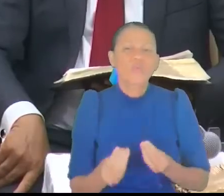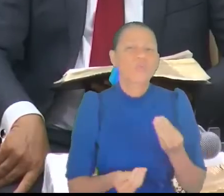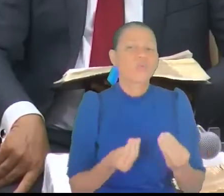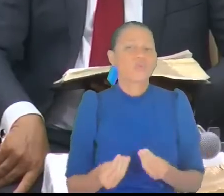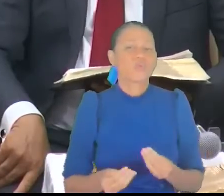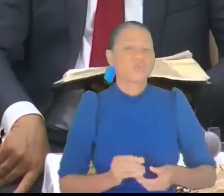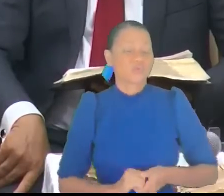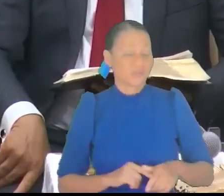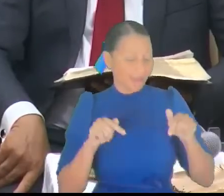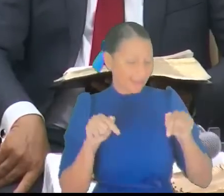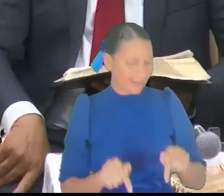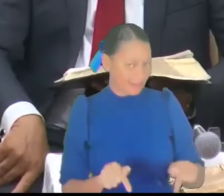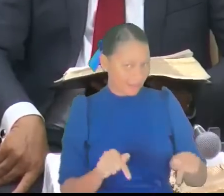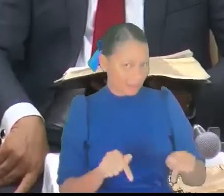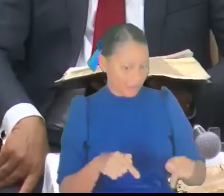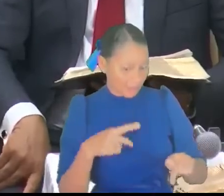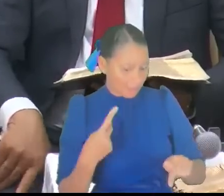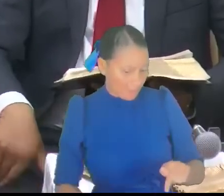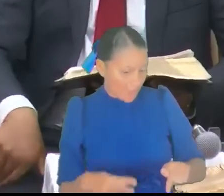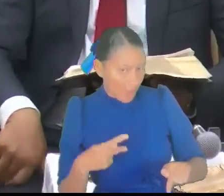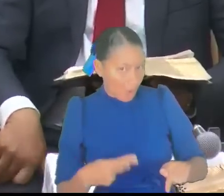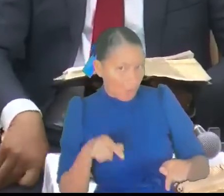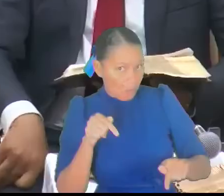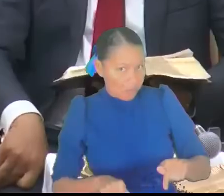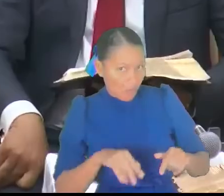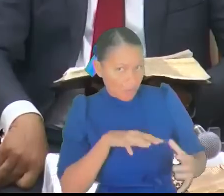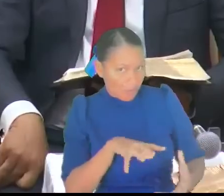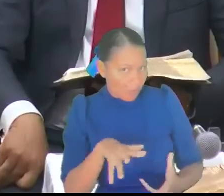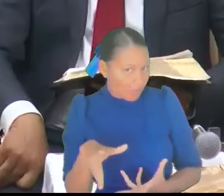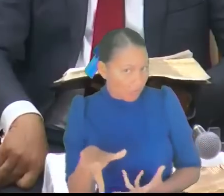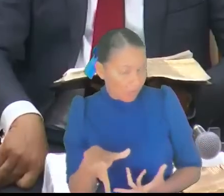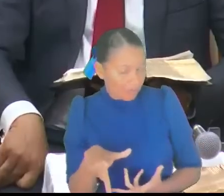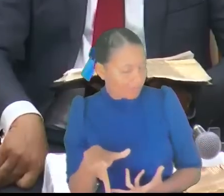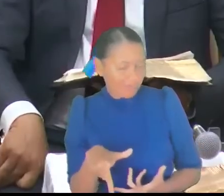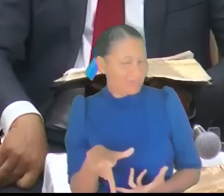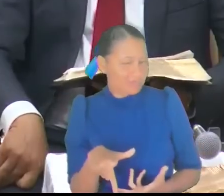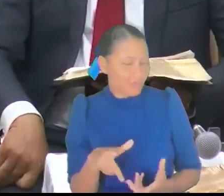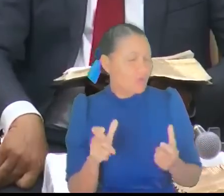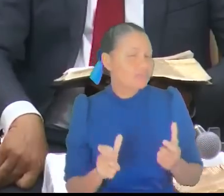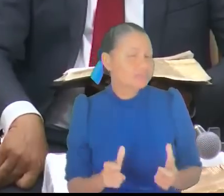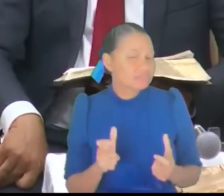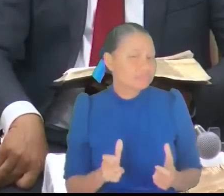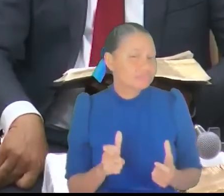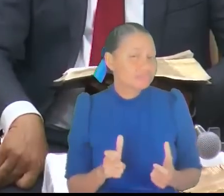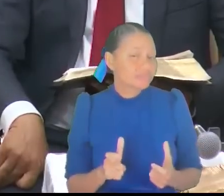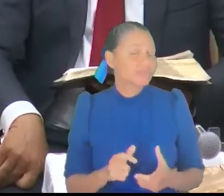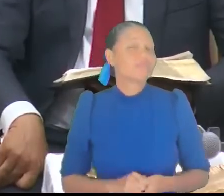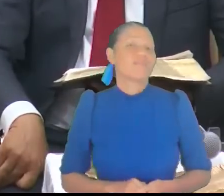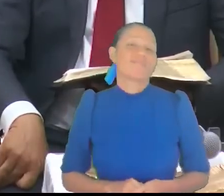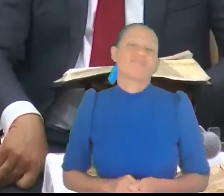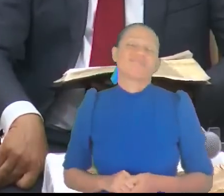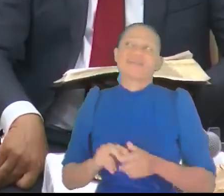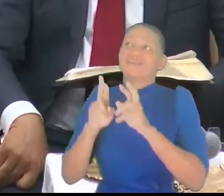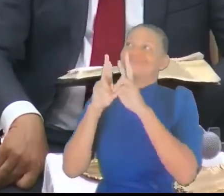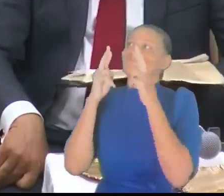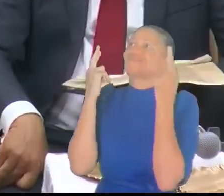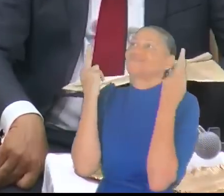aqui na terra. Aqui na terra. Não. Onde? No reino de seu